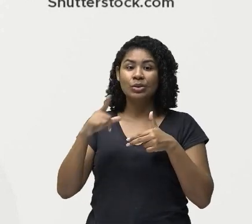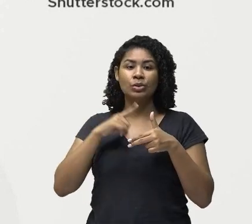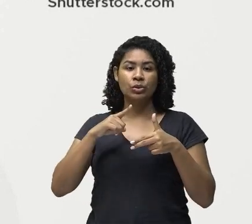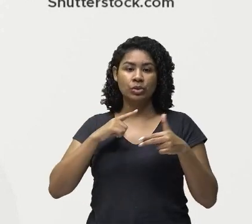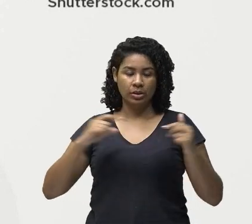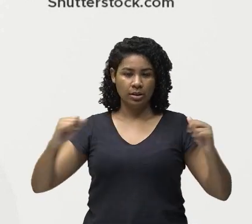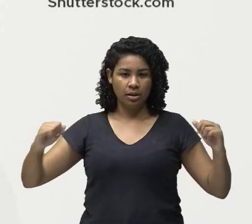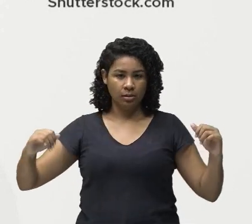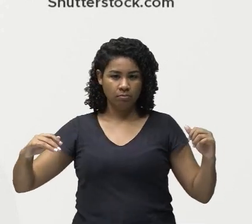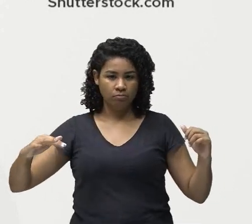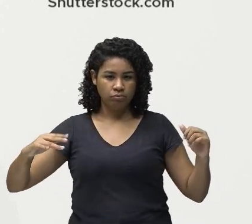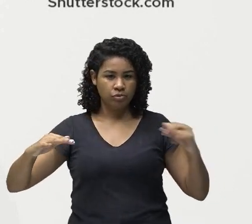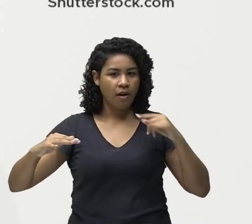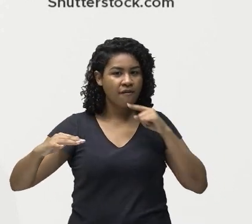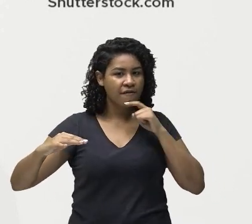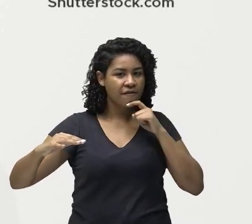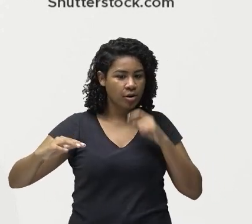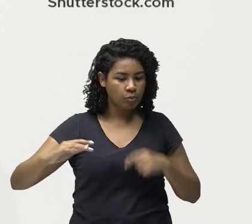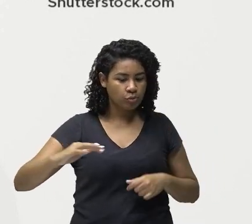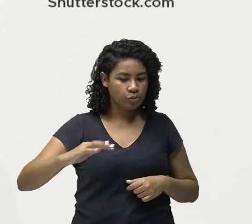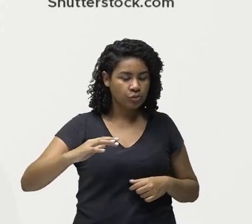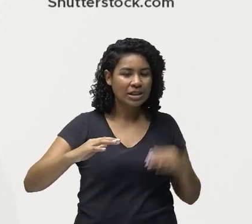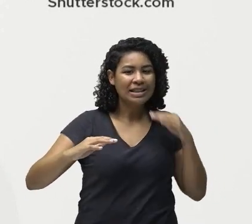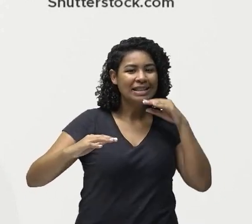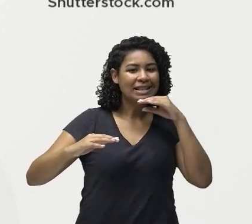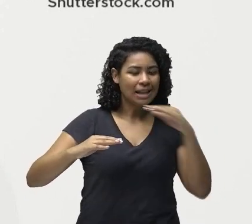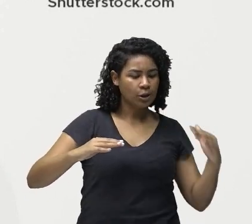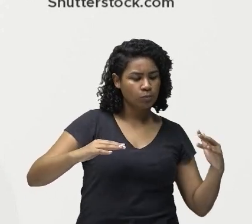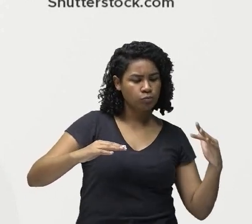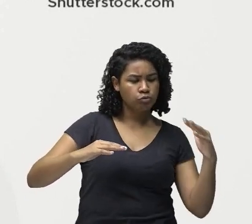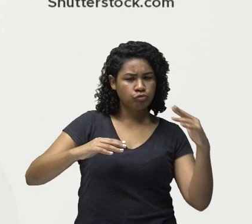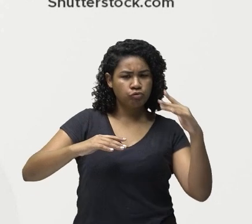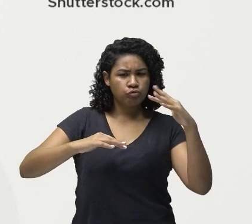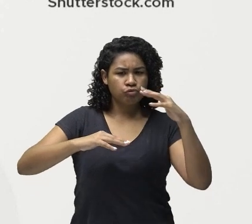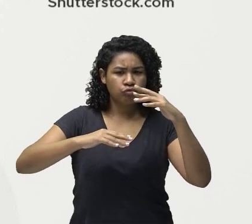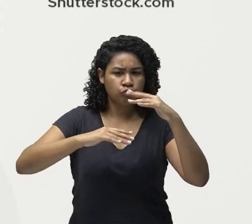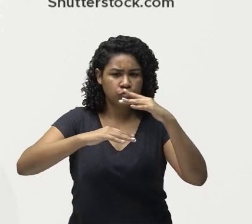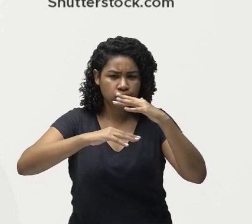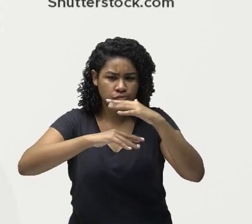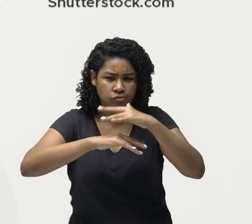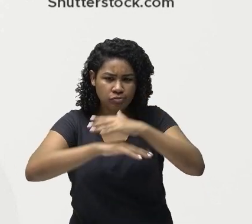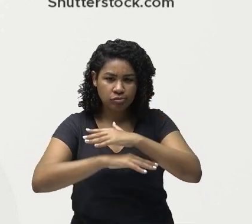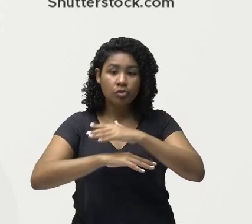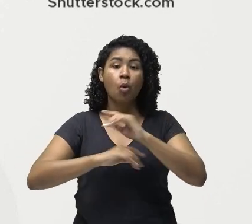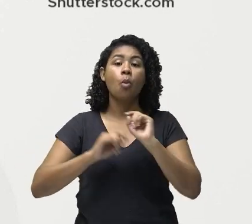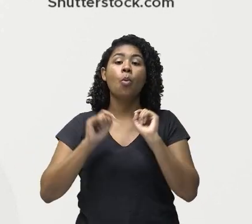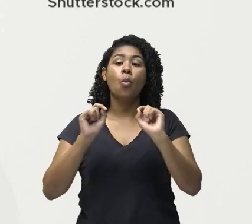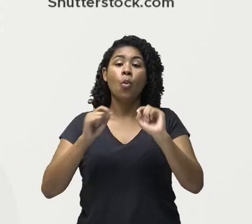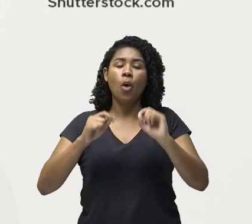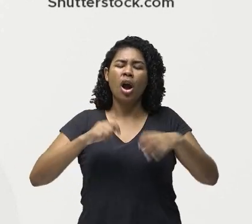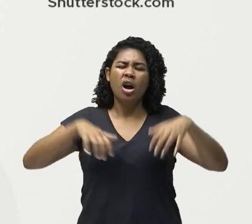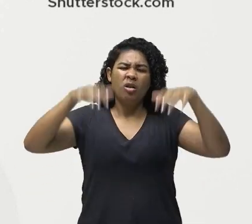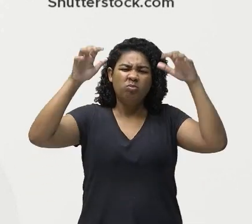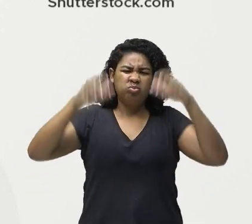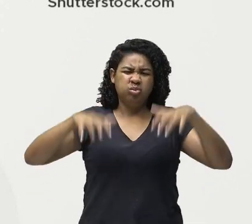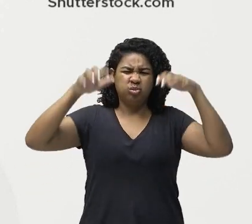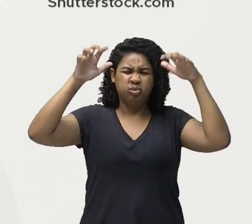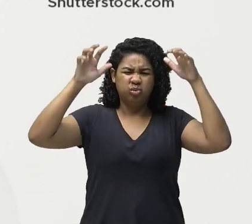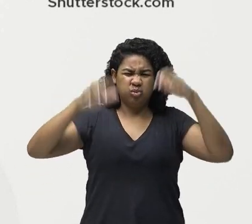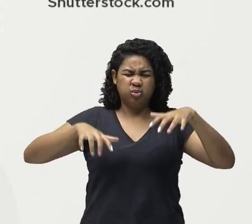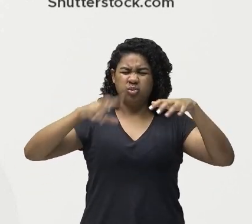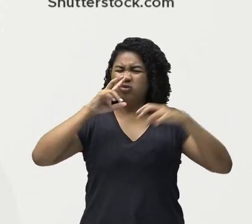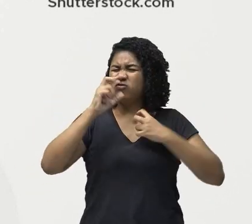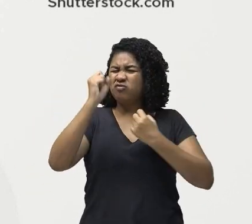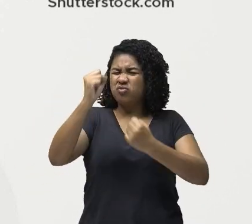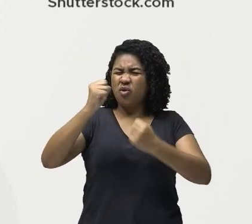cruzamento de pressões e temperaturas diferenciadas, que vai ocasionar aí fortes chuvas, tempestades e